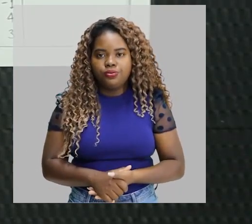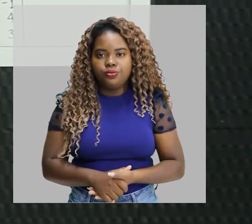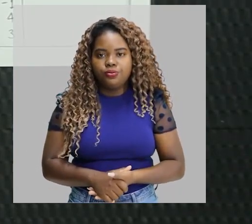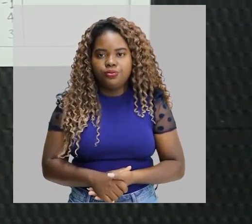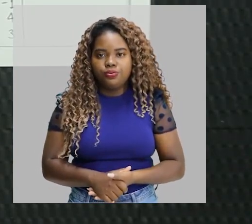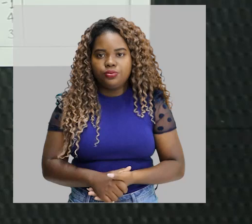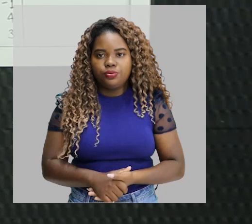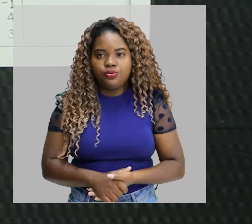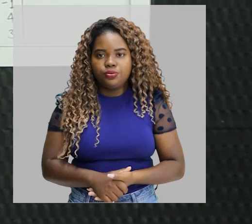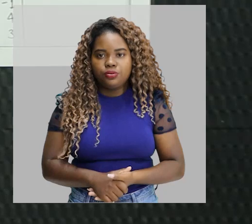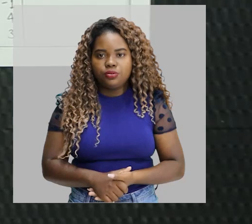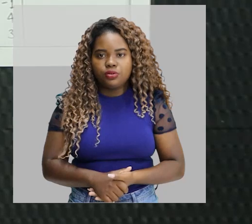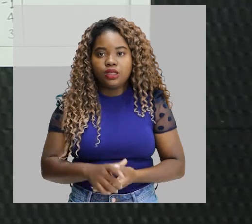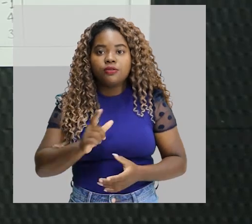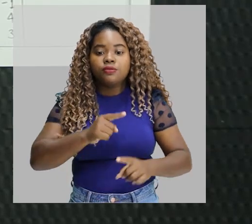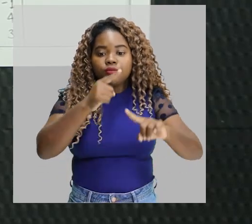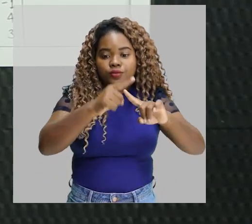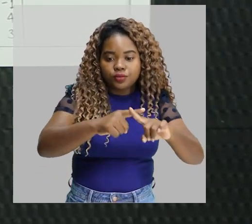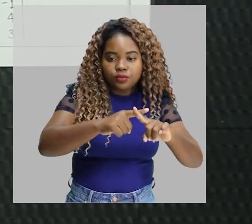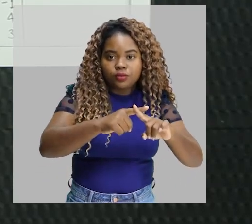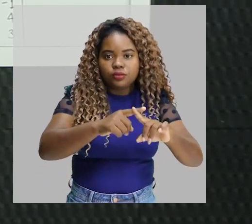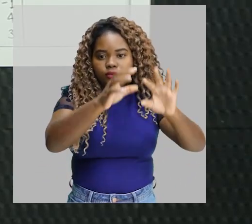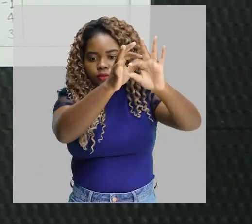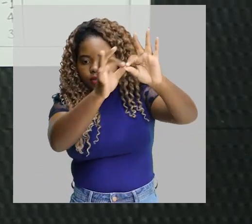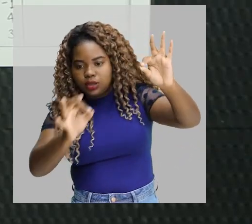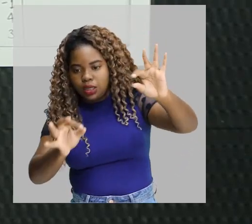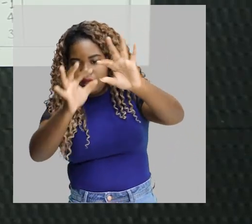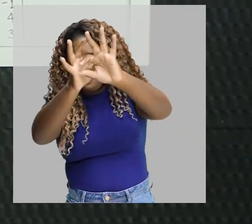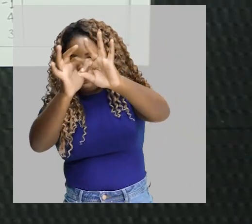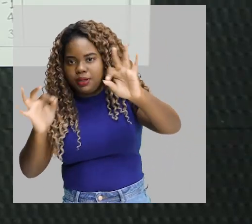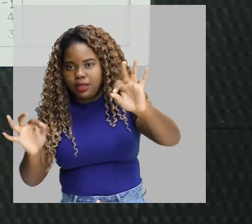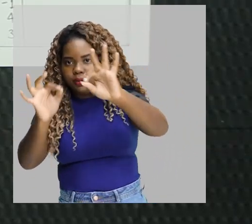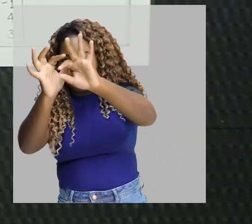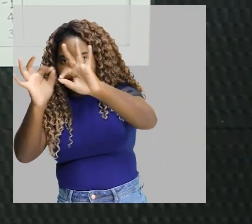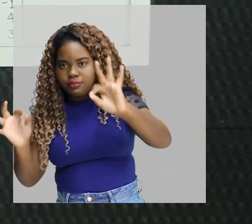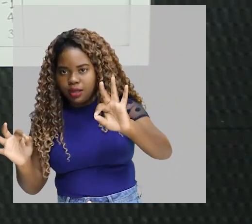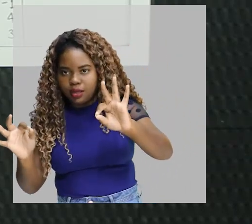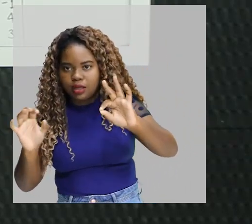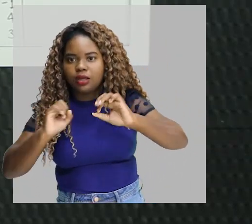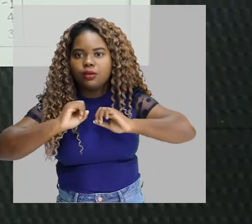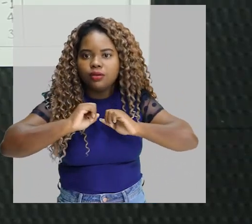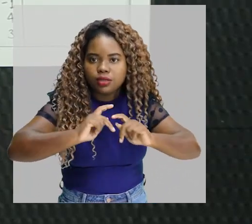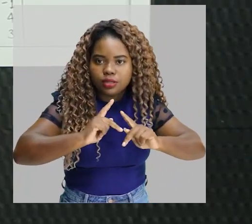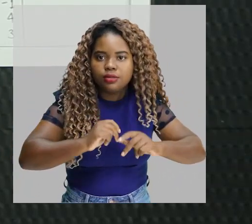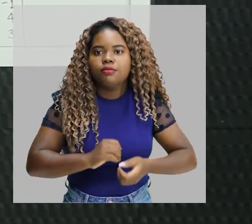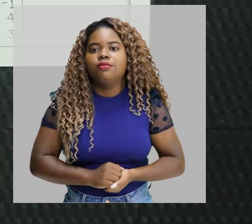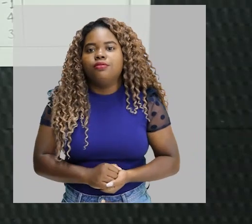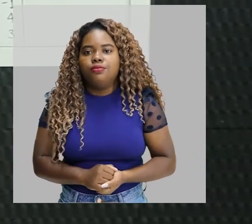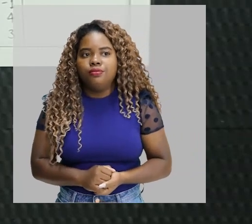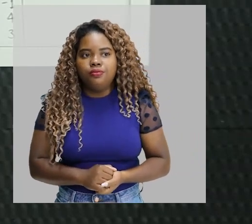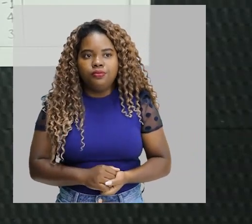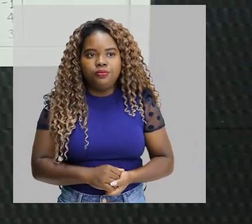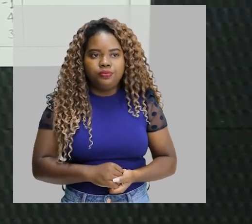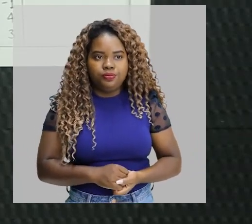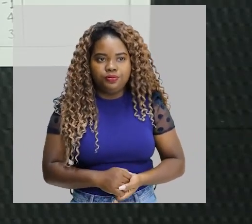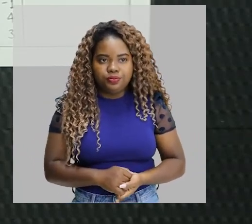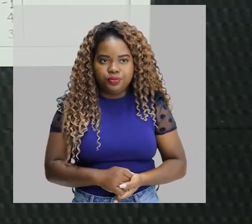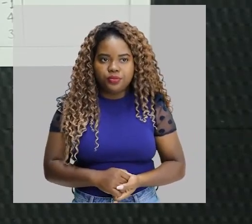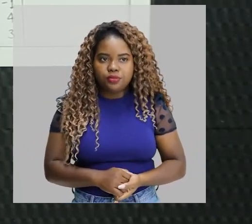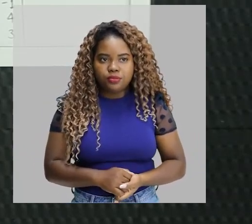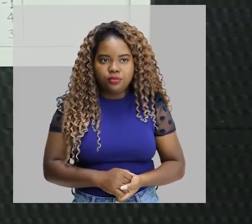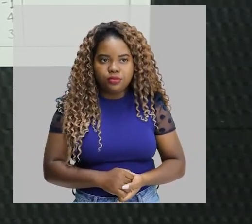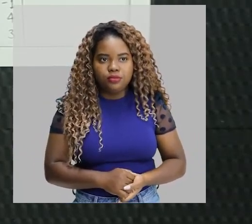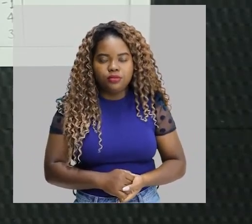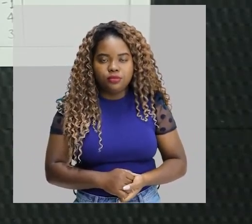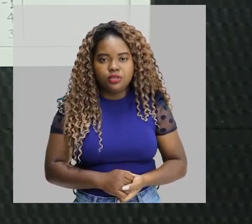multiplicando diagonais tá se a partir do momento que você fez essa esse esquema aparece algumas diagonais agora